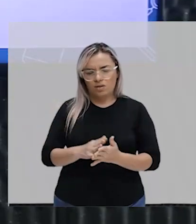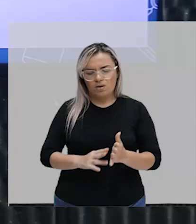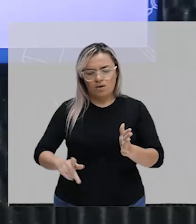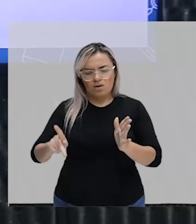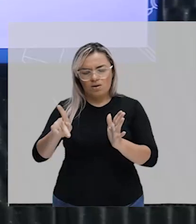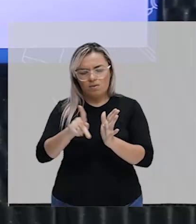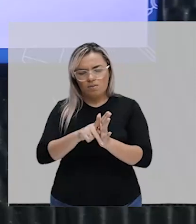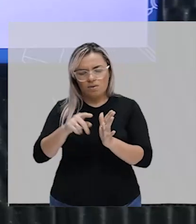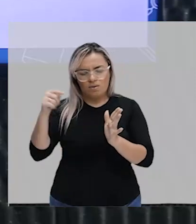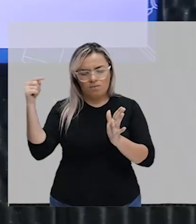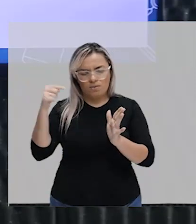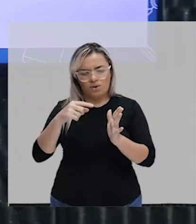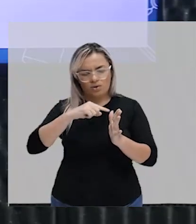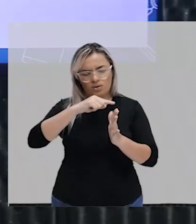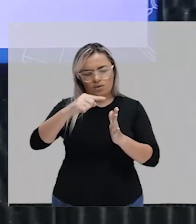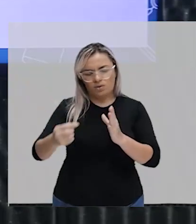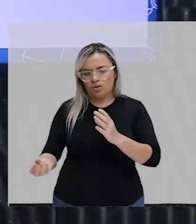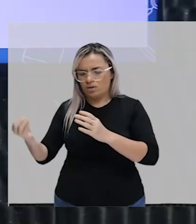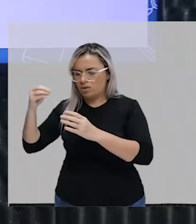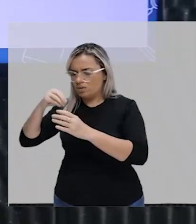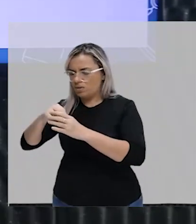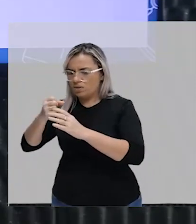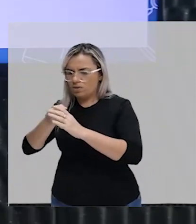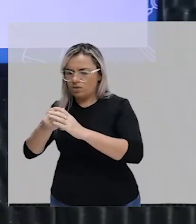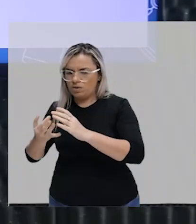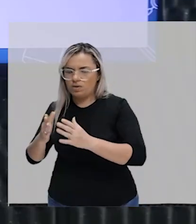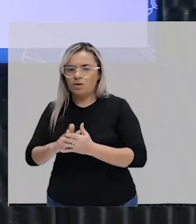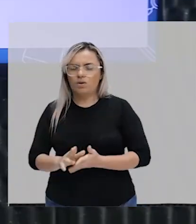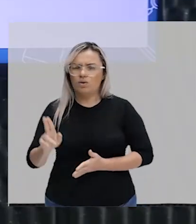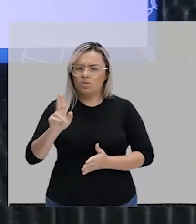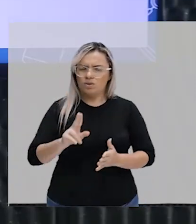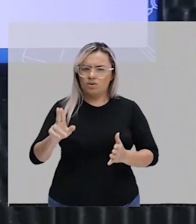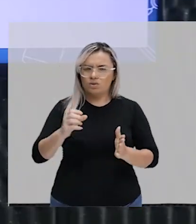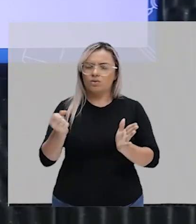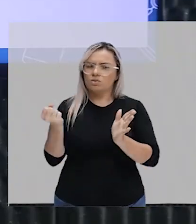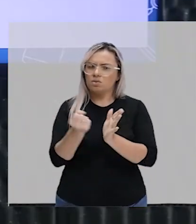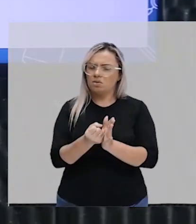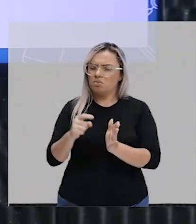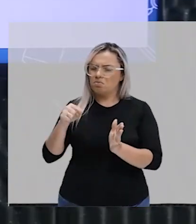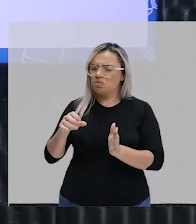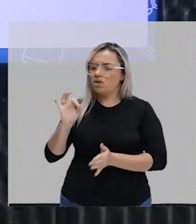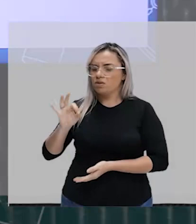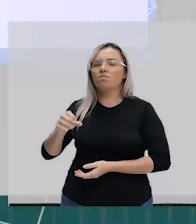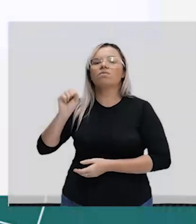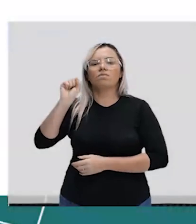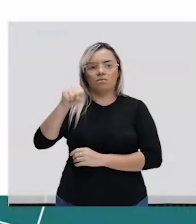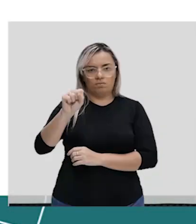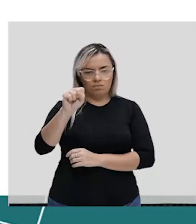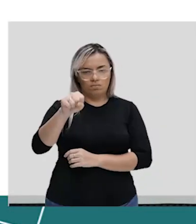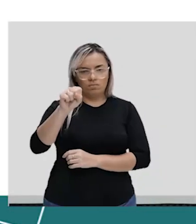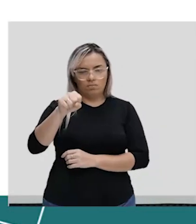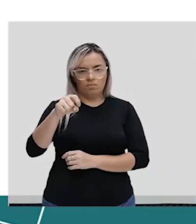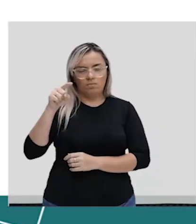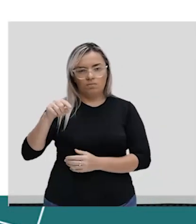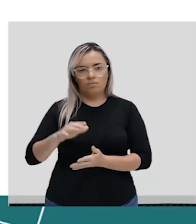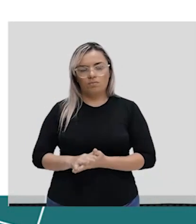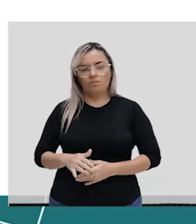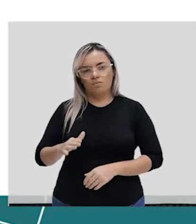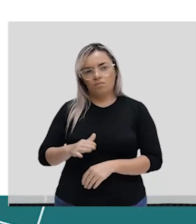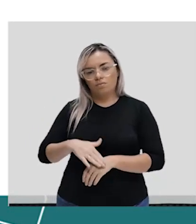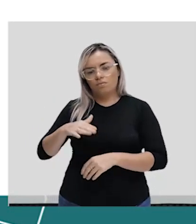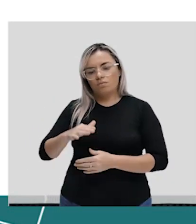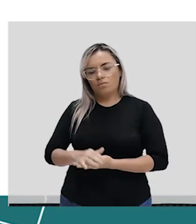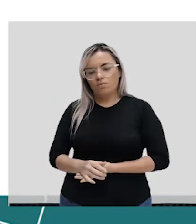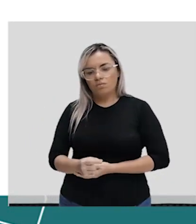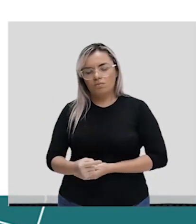partes? Faz sentido, não faz? E o símbolo está corretamente posto? Sim. Então, mais uma que para